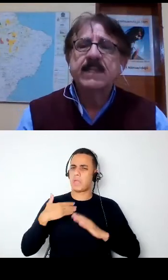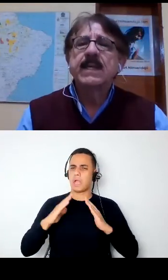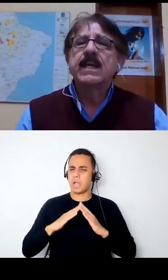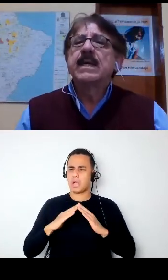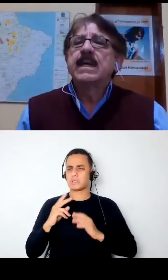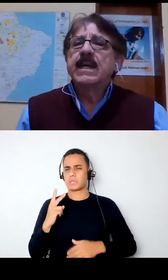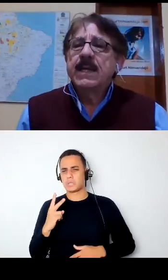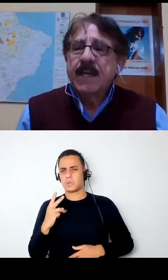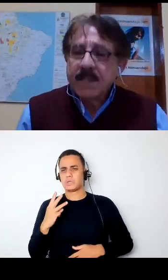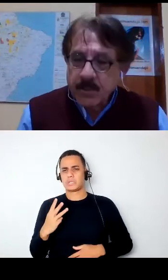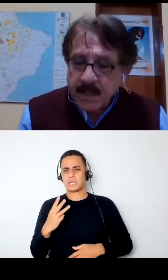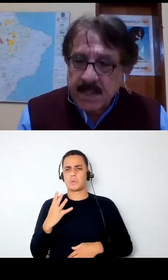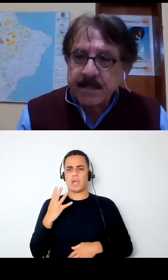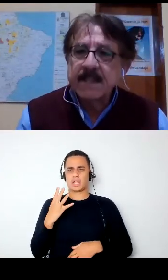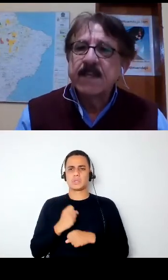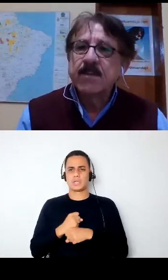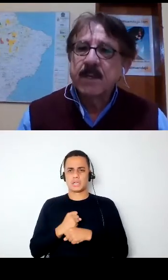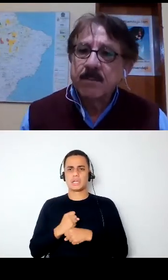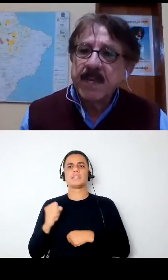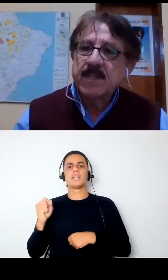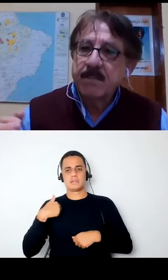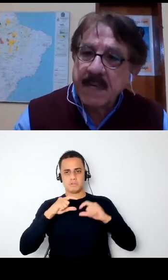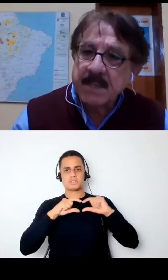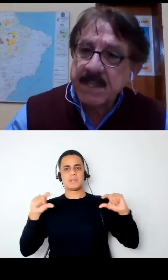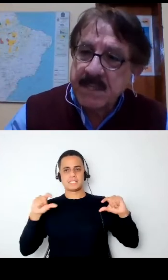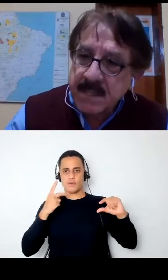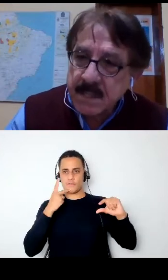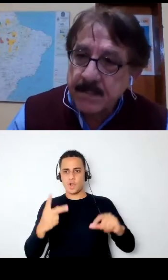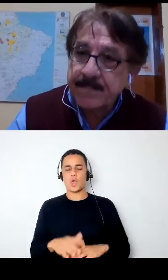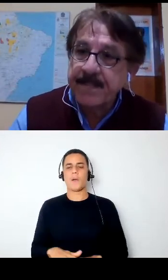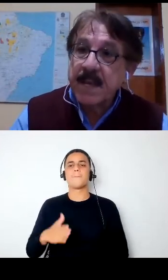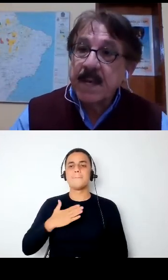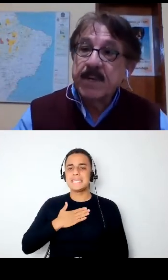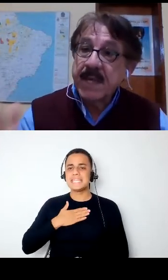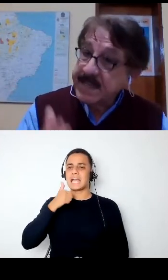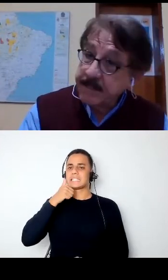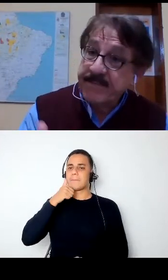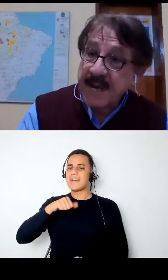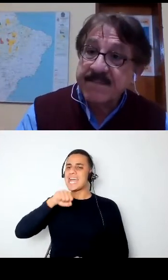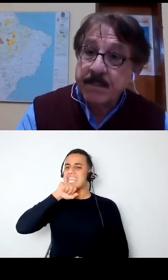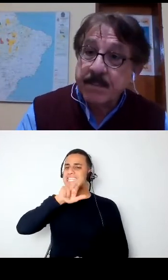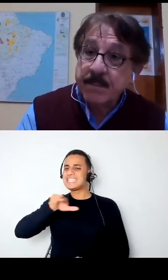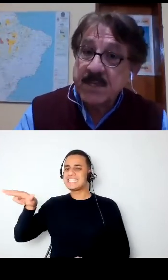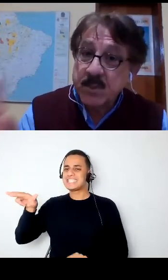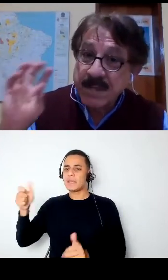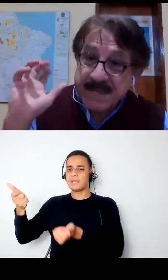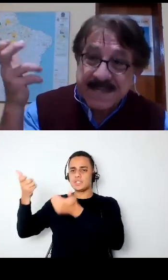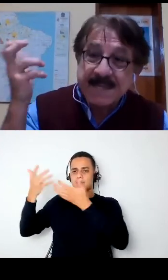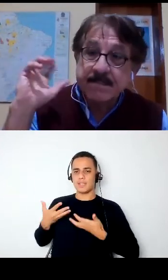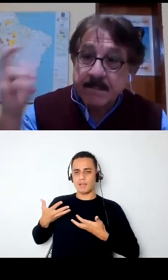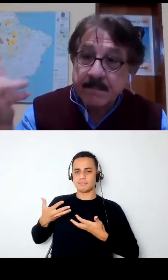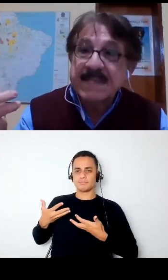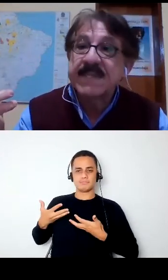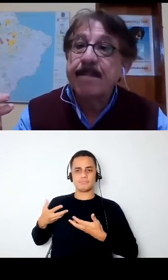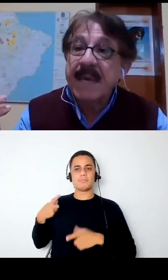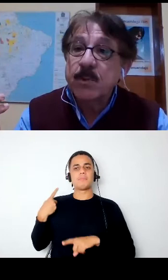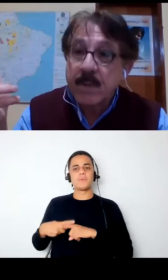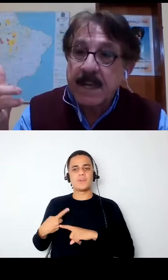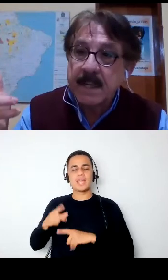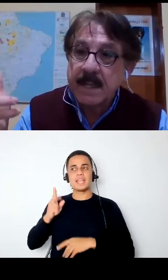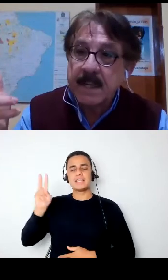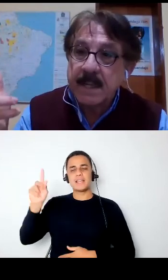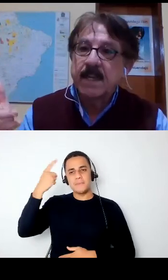yoga. Significa que um Caingangue não fica órfão, né? E, na verdade, na casa comunal moravam várias